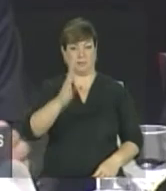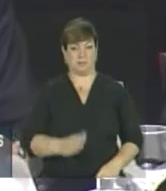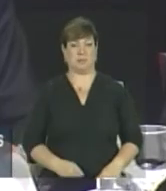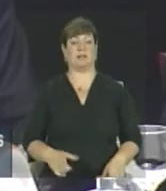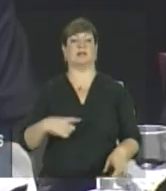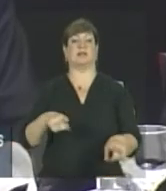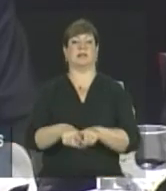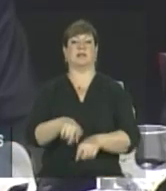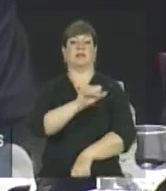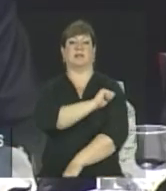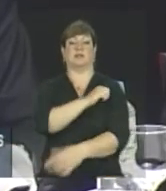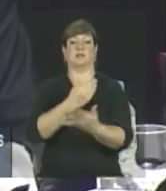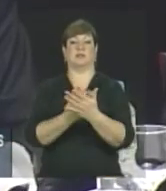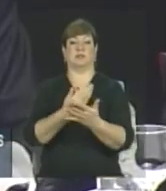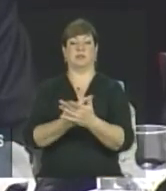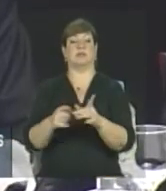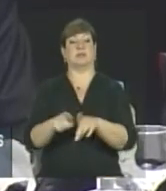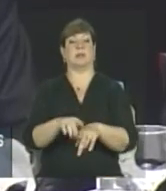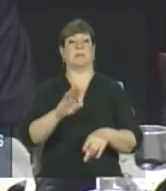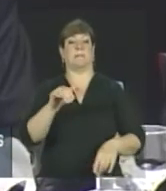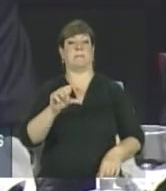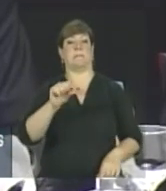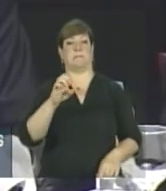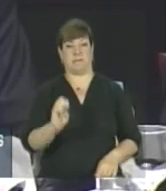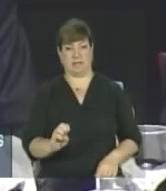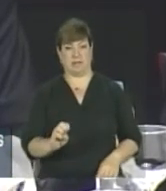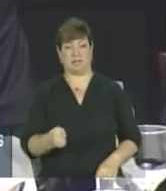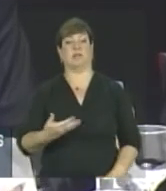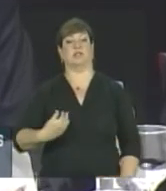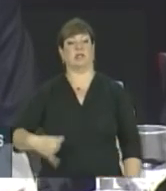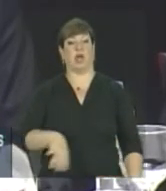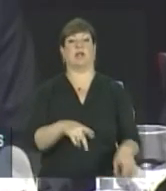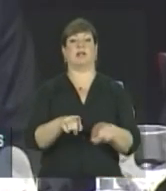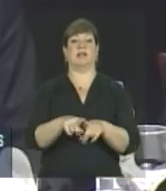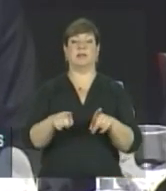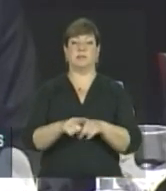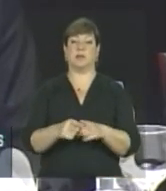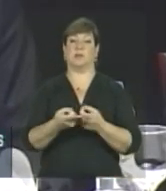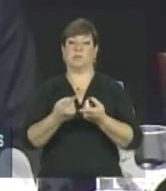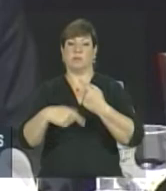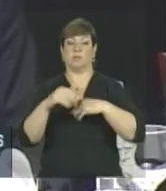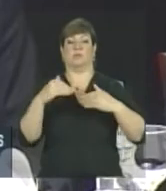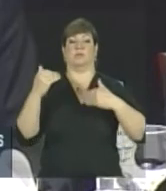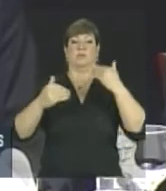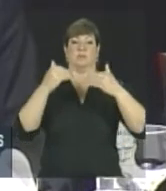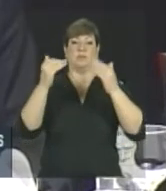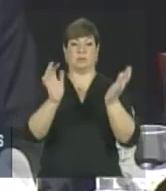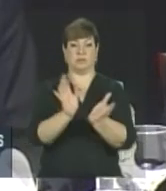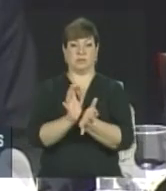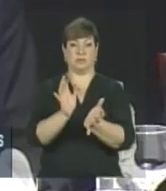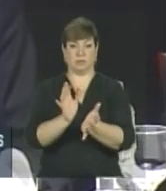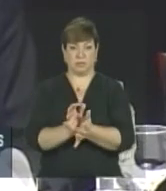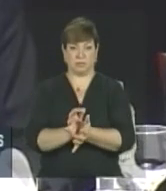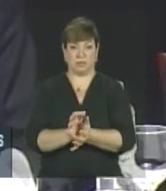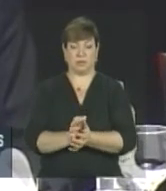tem a de base. Nós também evoluímos no campo